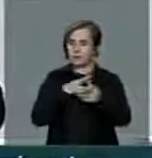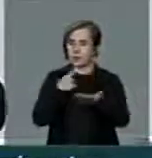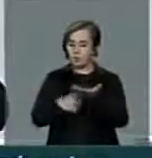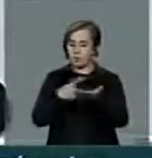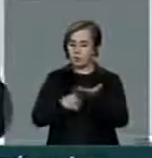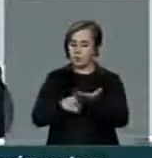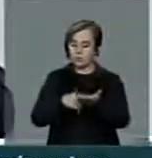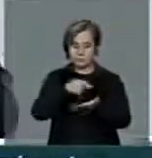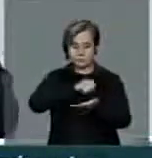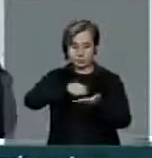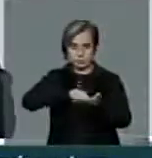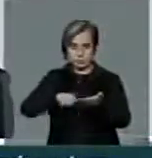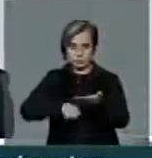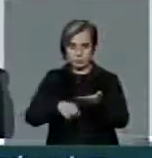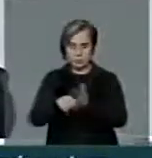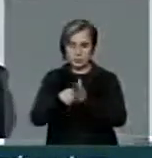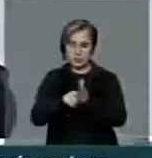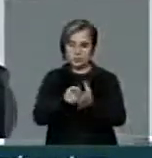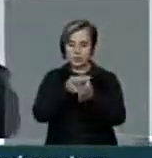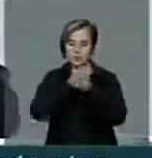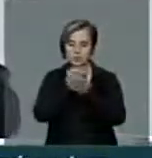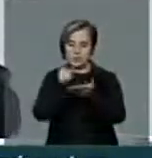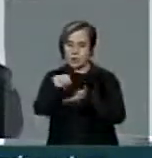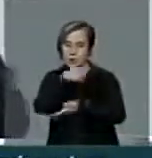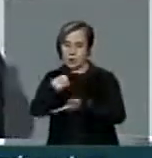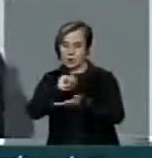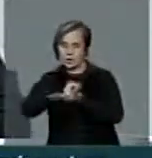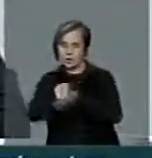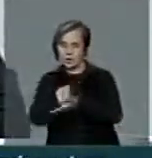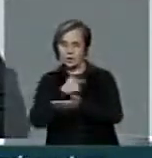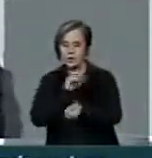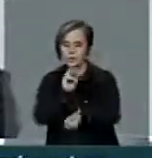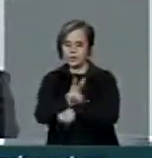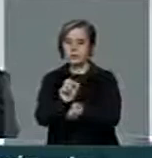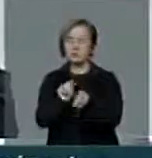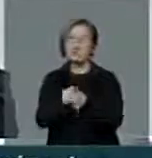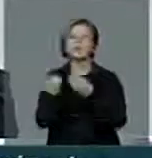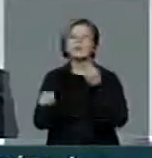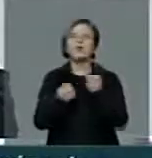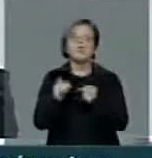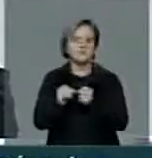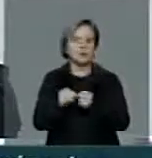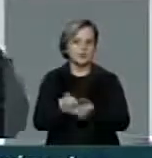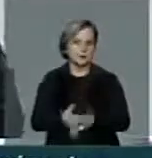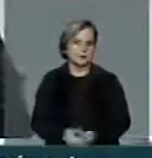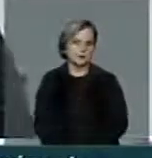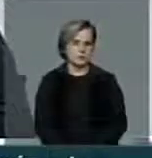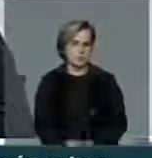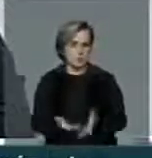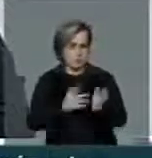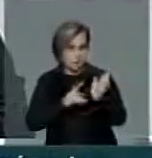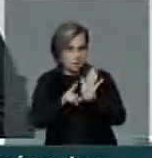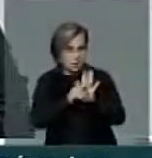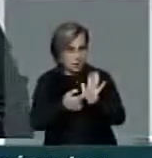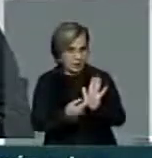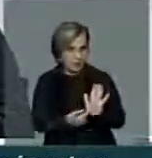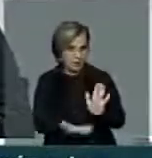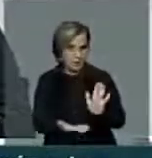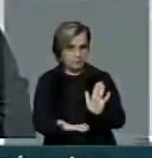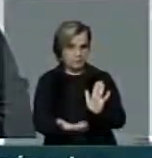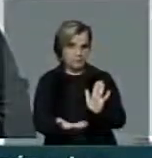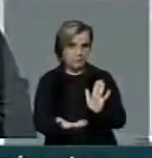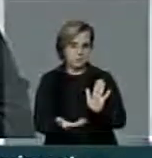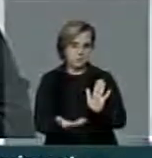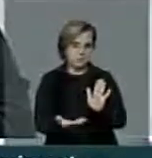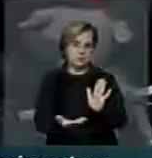compromisso, eu tenho que suspender a multa e eu tenho que acompanhar isto. Como é que eu faço isso? Está escrito na lei, isso que nós escrevemos na lei. Está